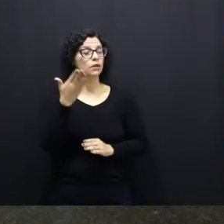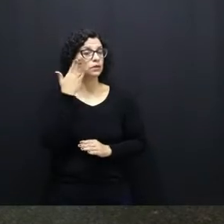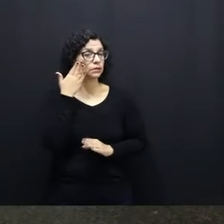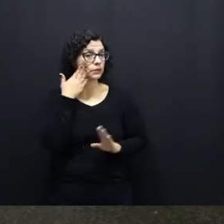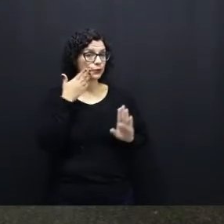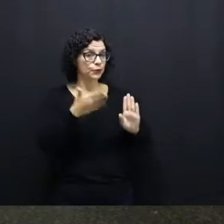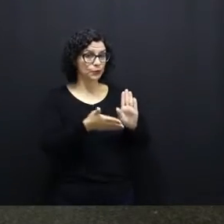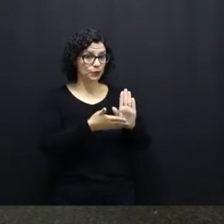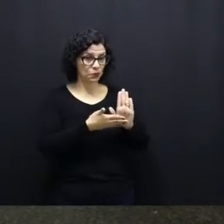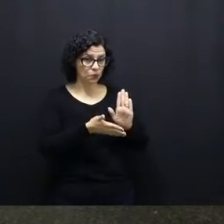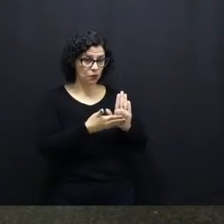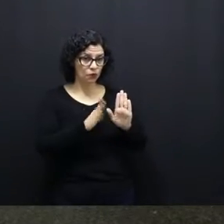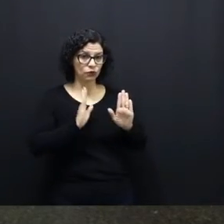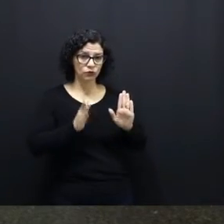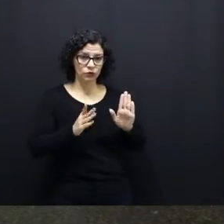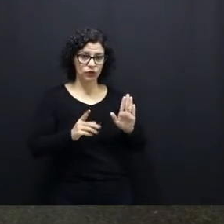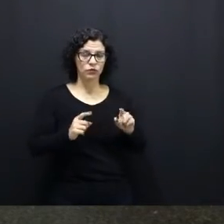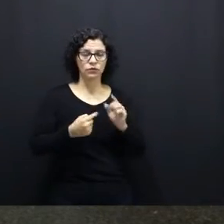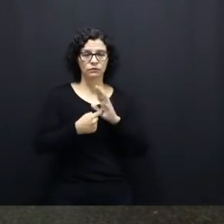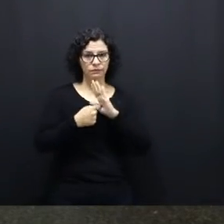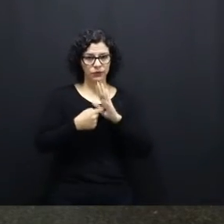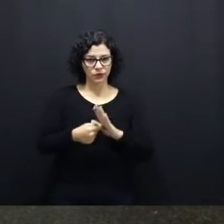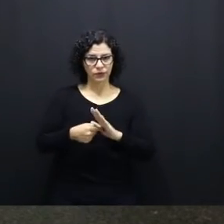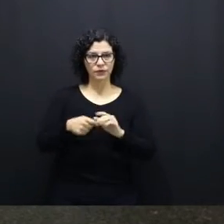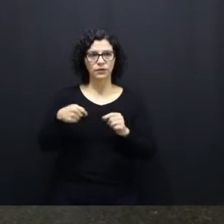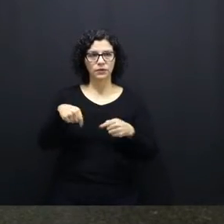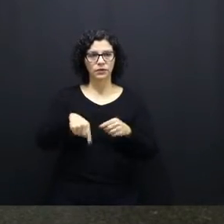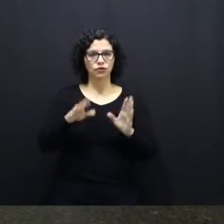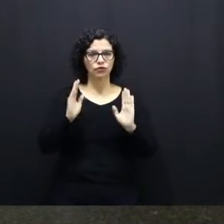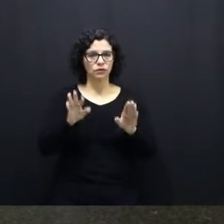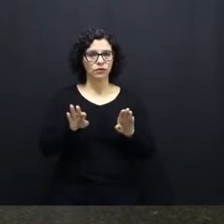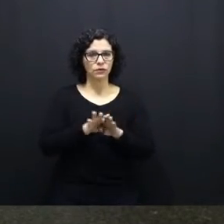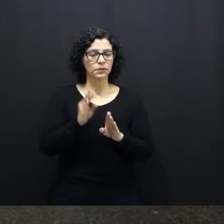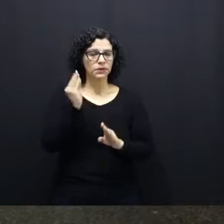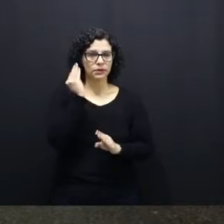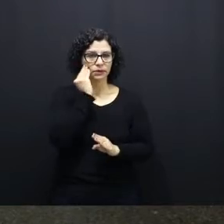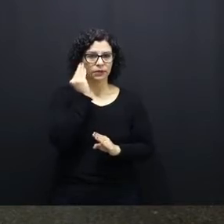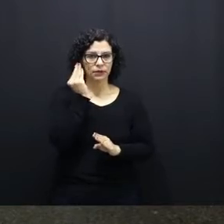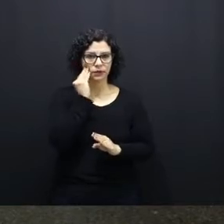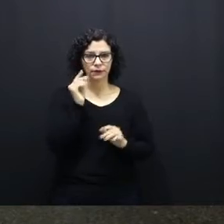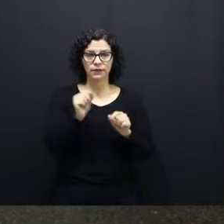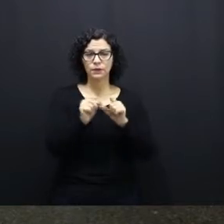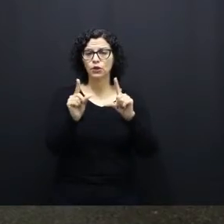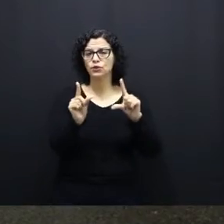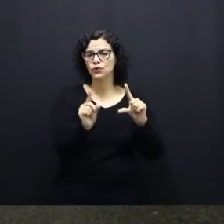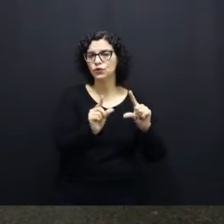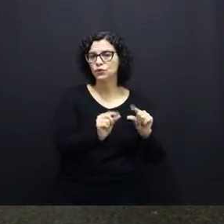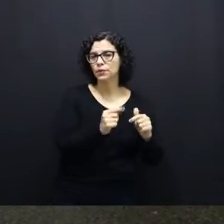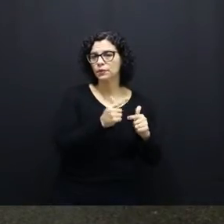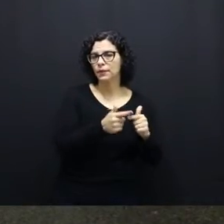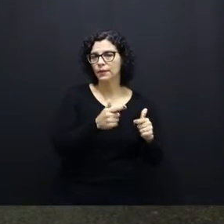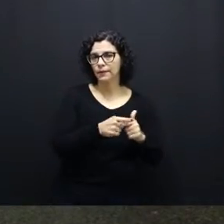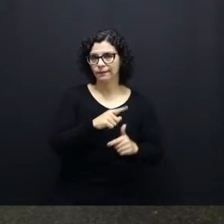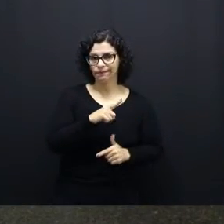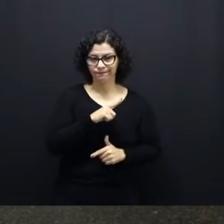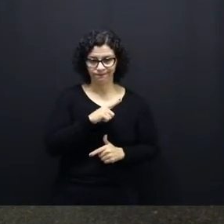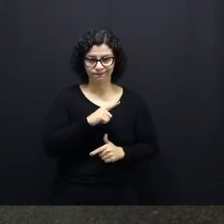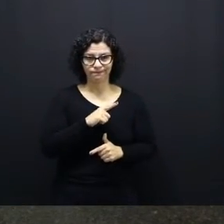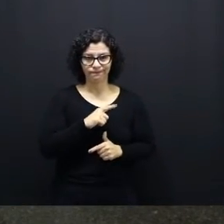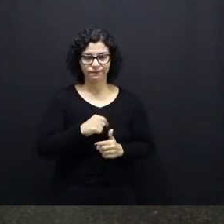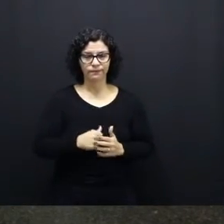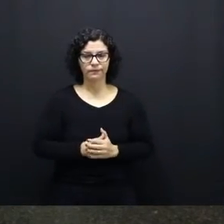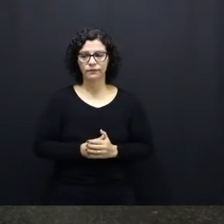proposições que foram trazidas até então para tentar atenuar a questão da dificuldade